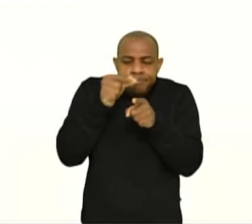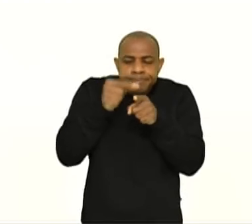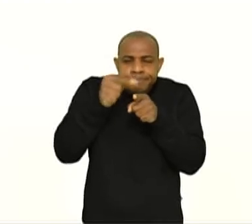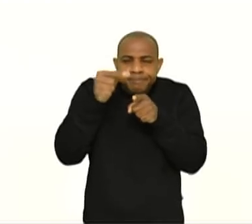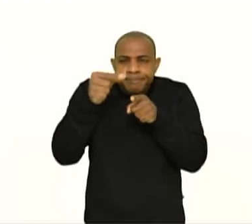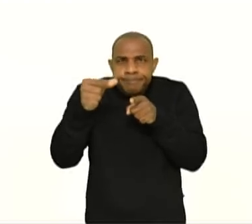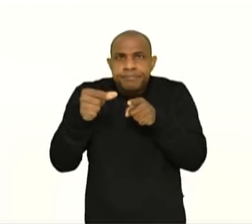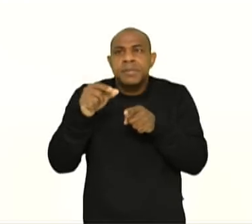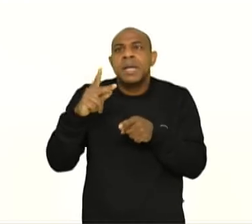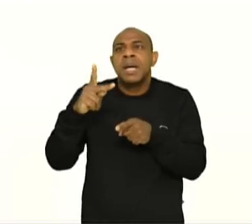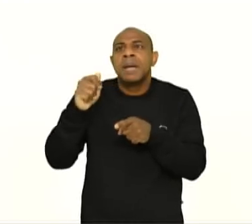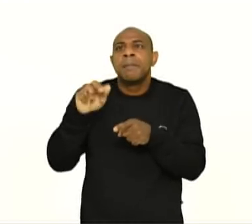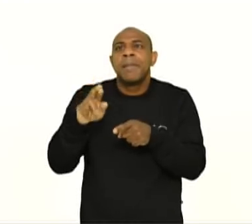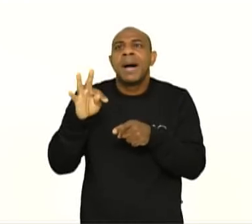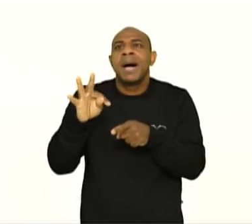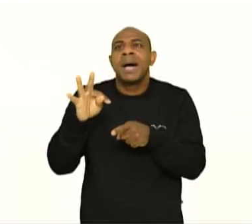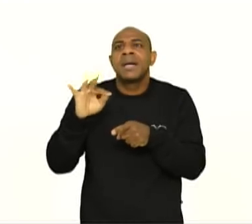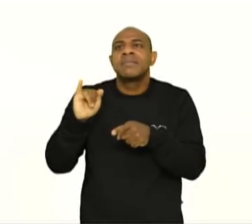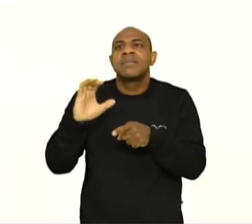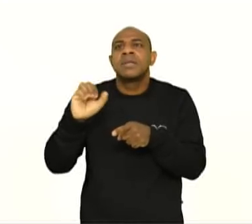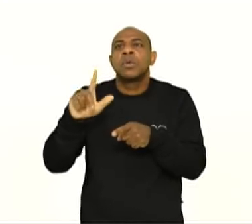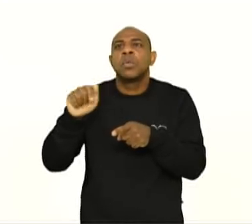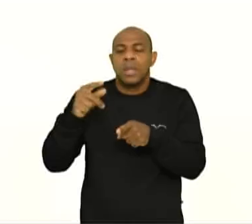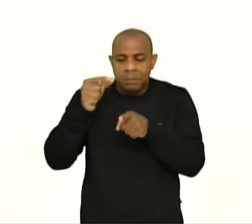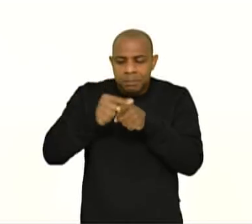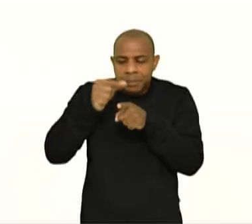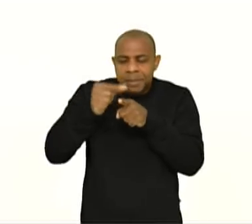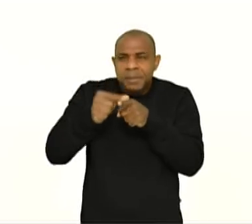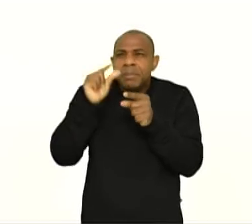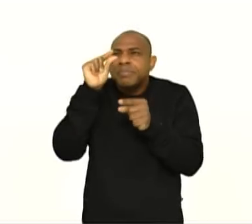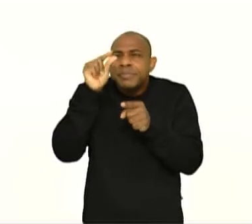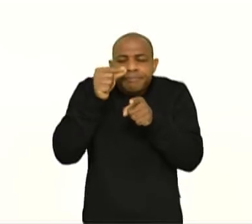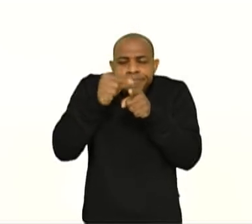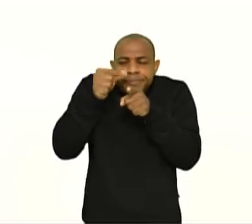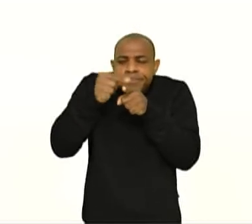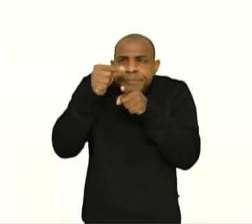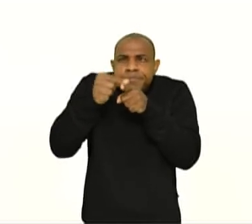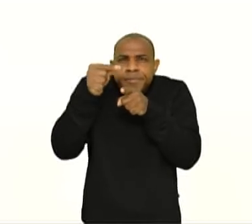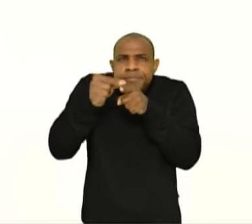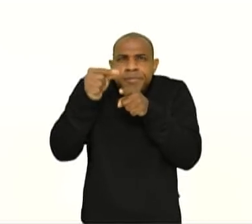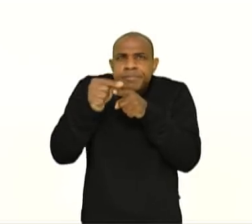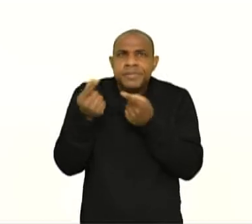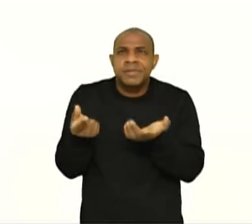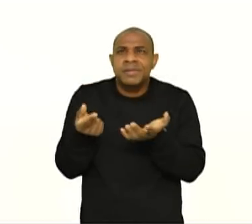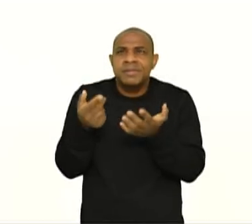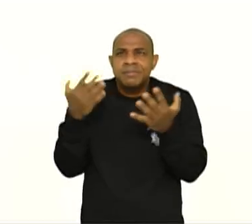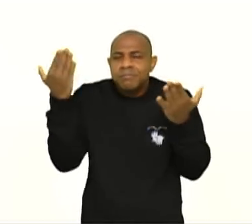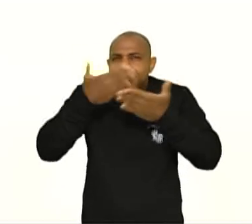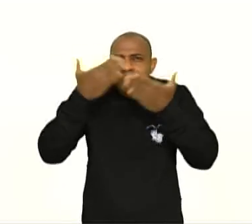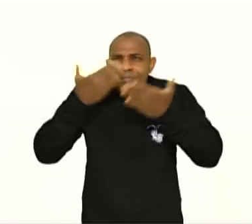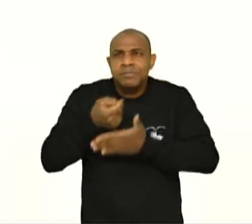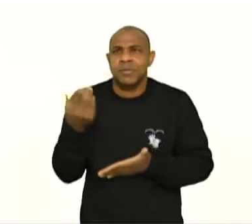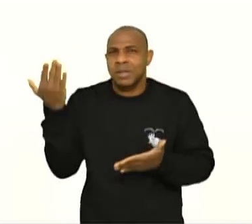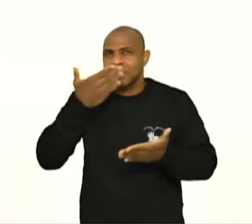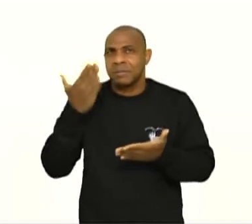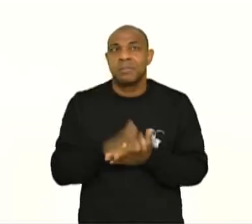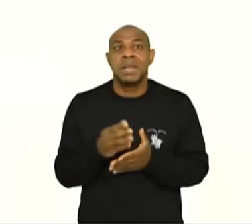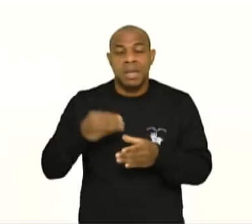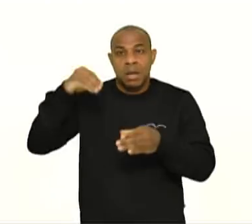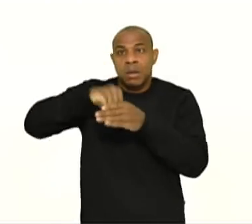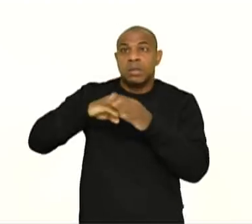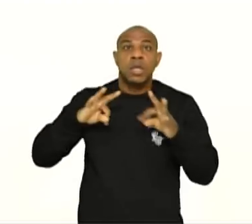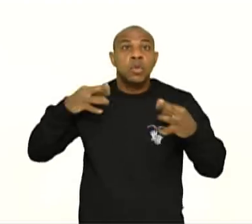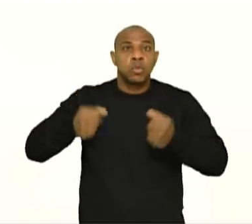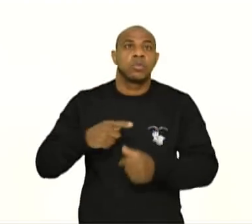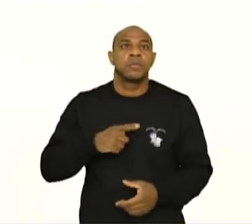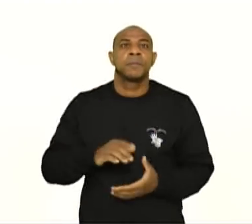algo inimaginável de tão minúsculo que é, tá? Mas ele compõe todas as coisas,